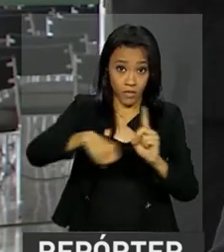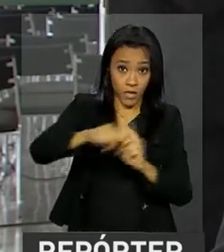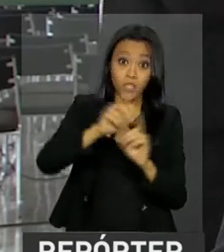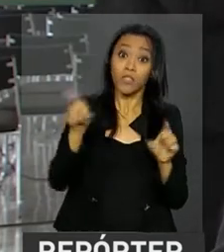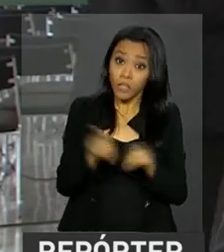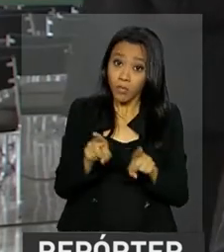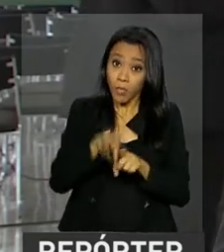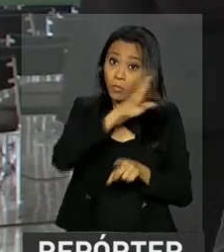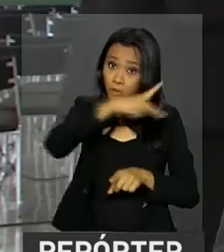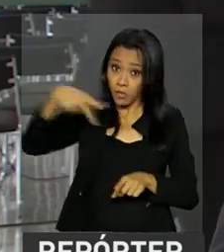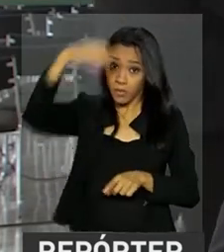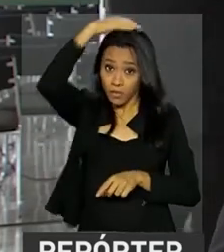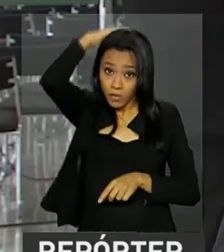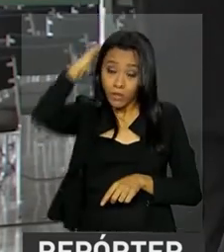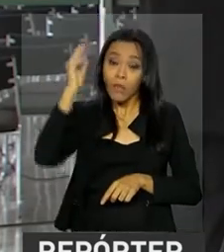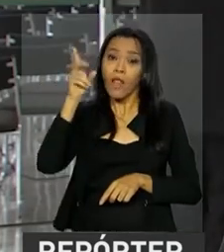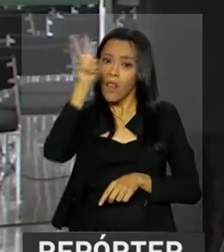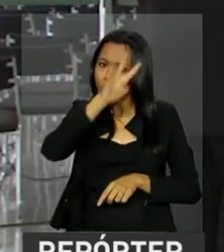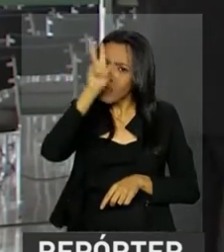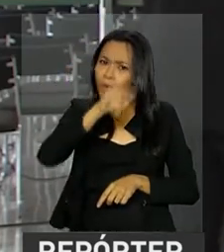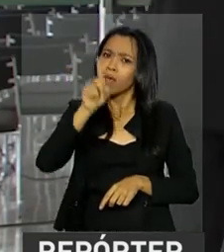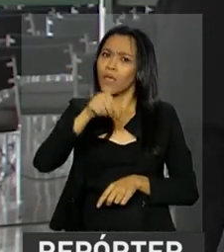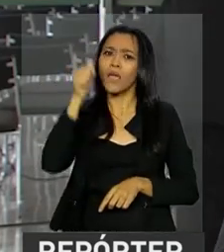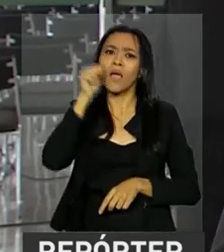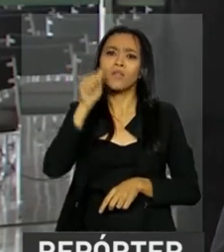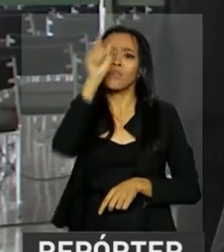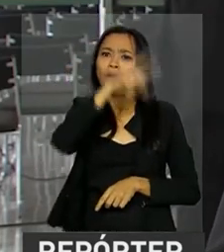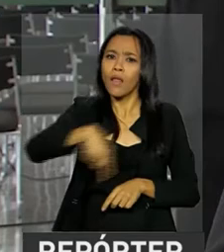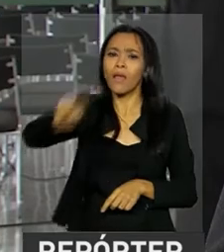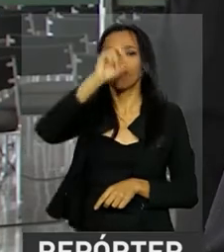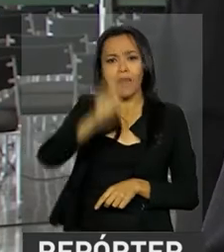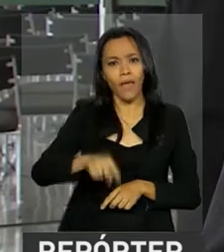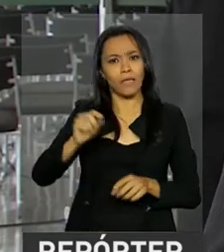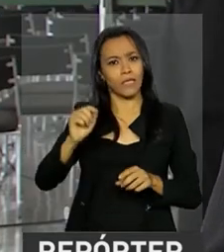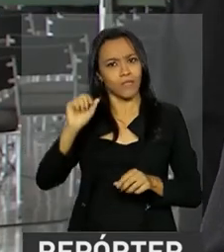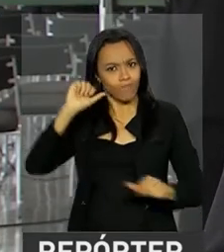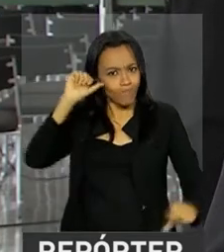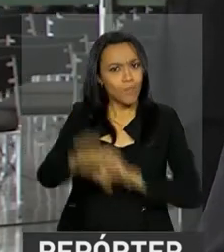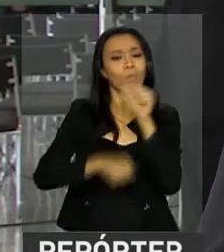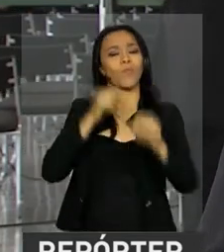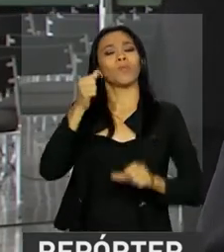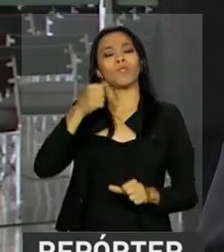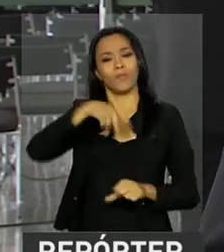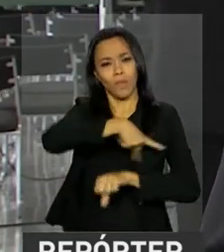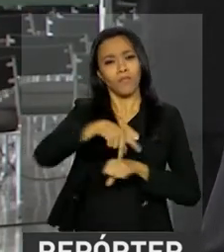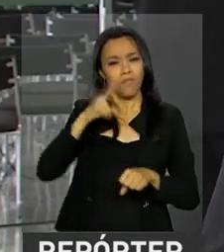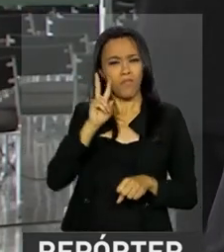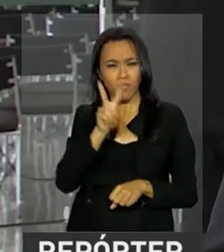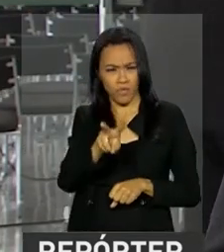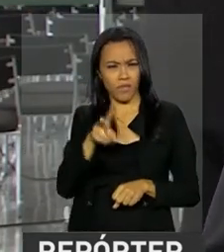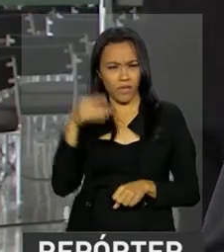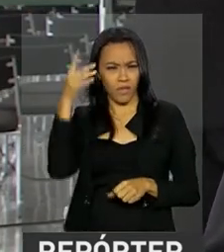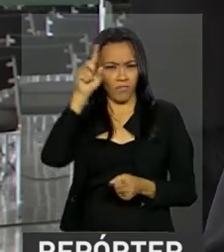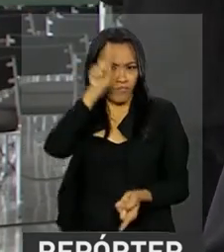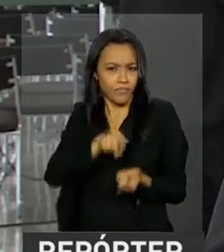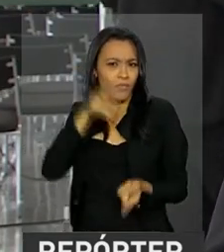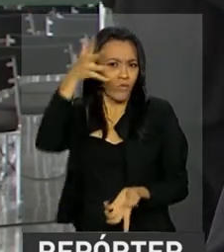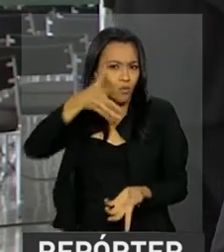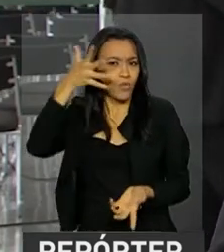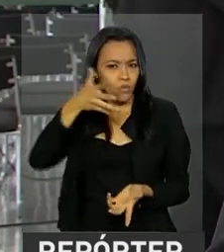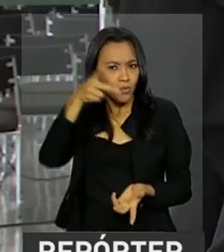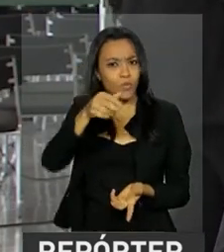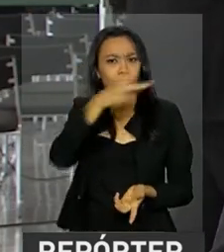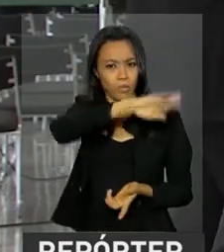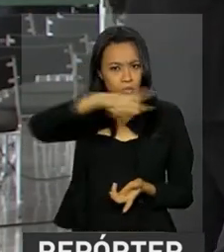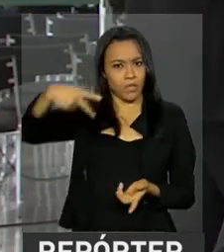que as mulheres são agentes de transformação do país vamos ouvir um trecho do presidente falou nessa cerimônia